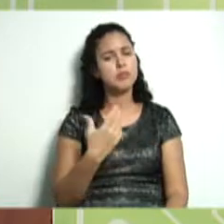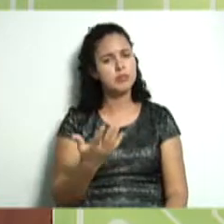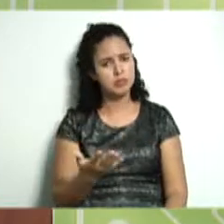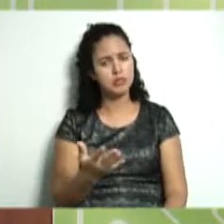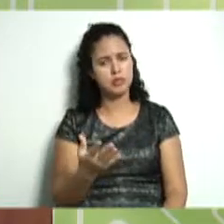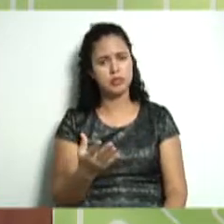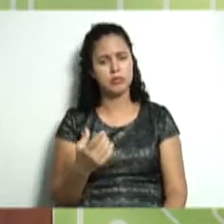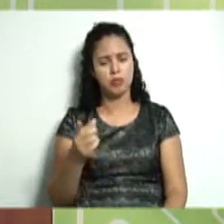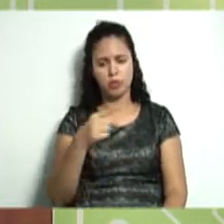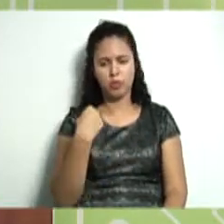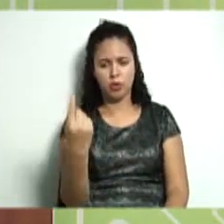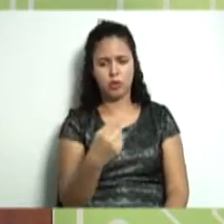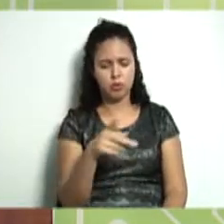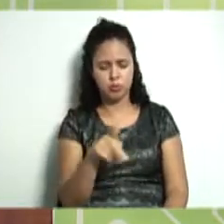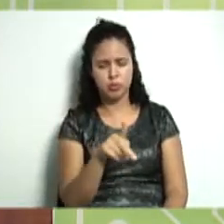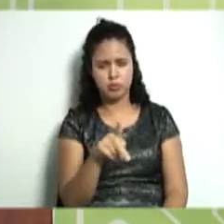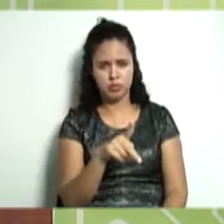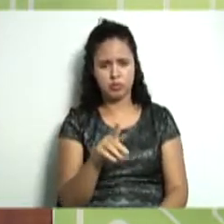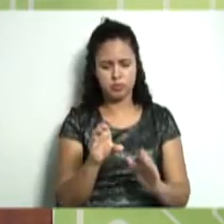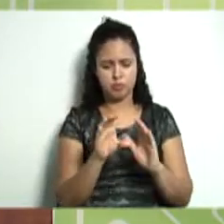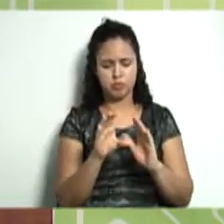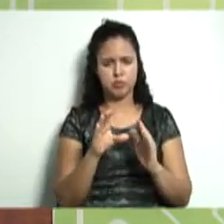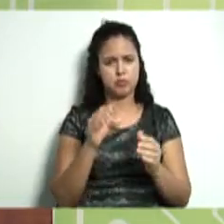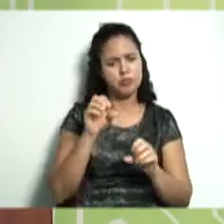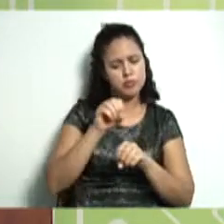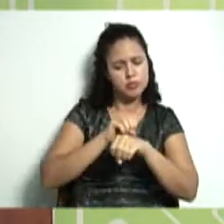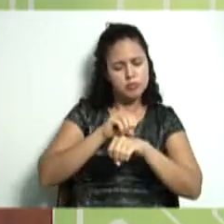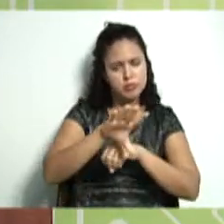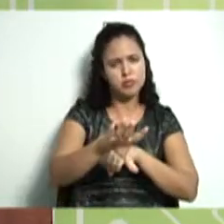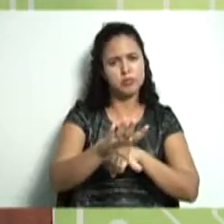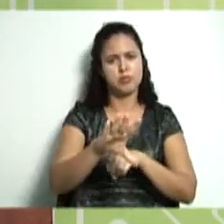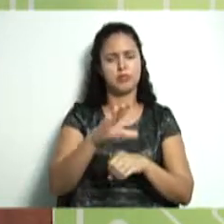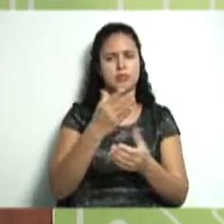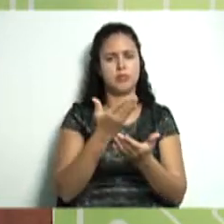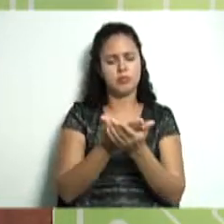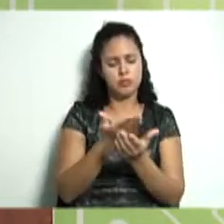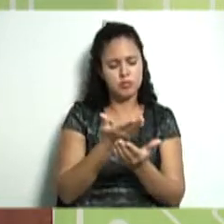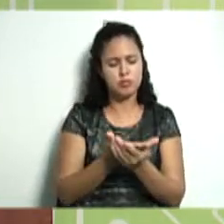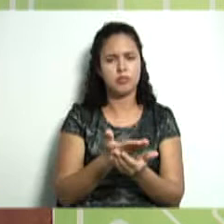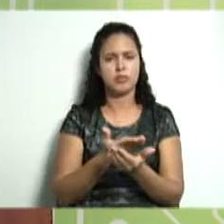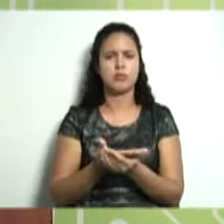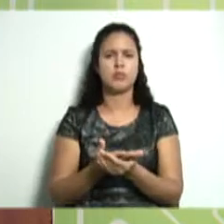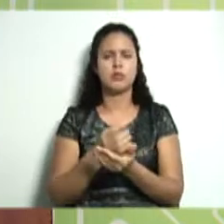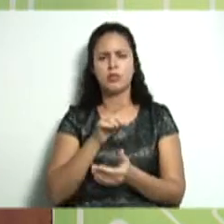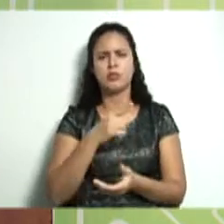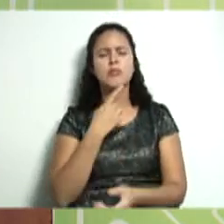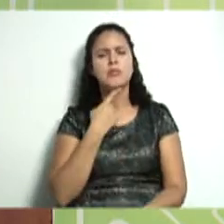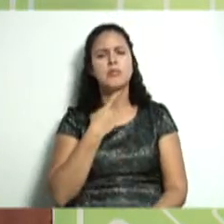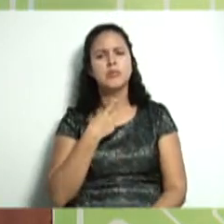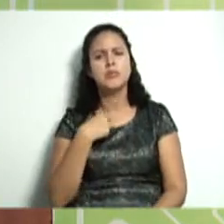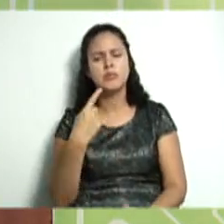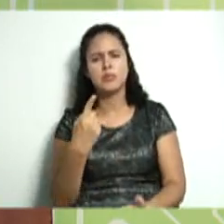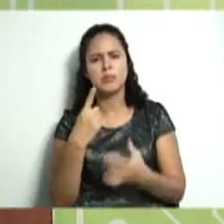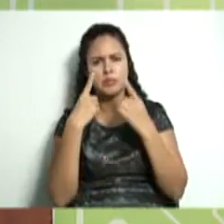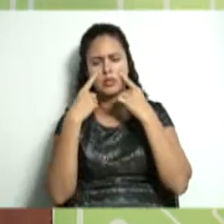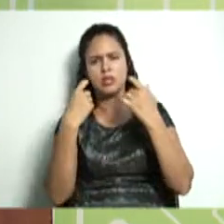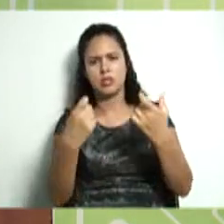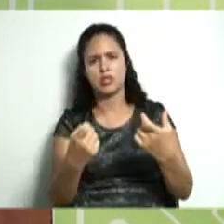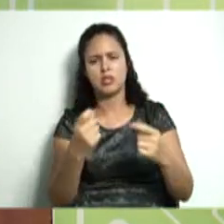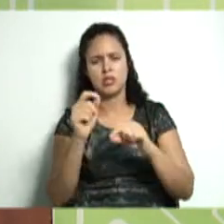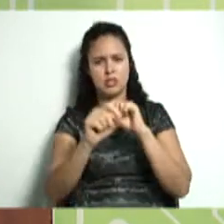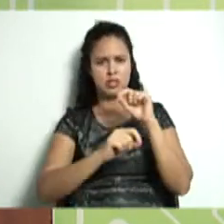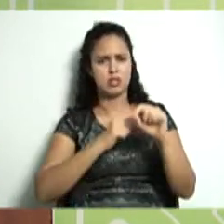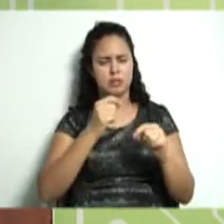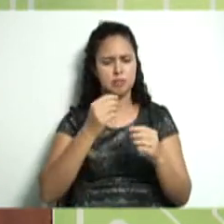passando conhecimento e percebe e até deseja que vocês tenham interesse para que